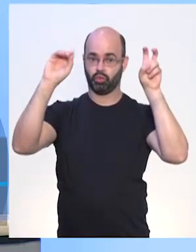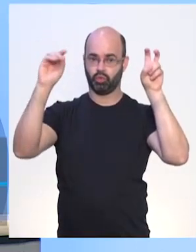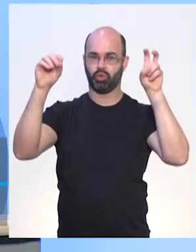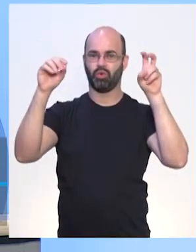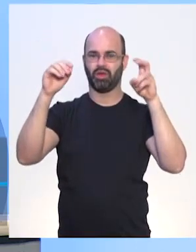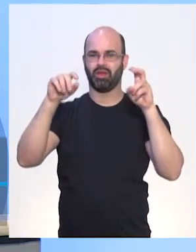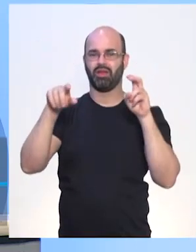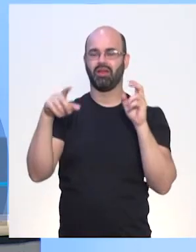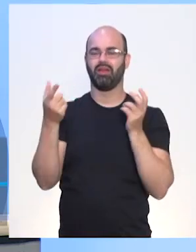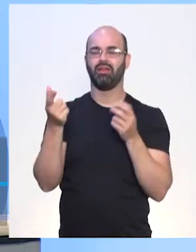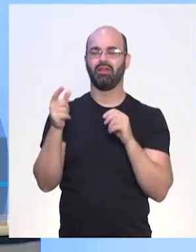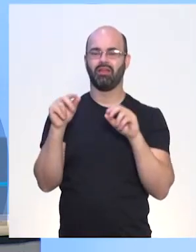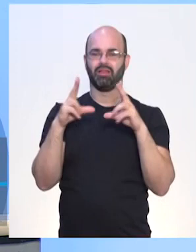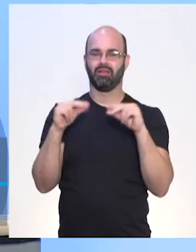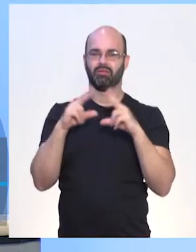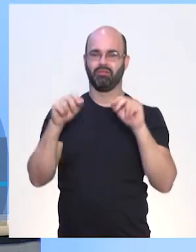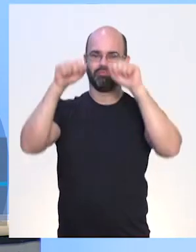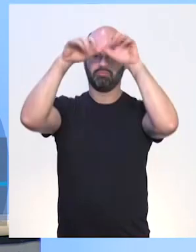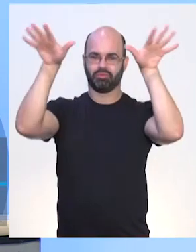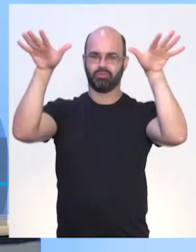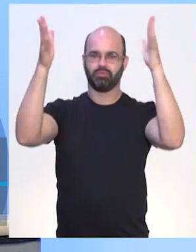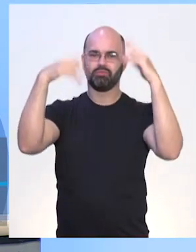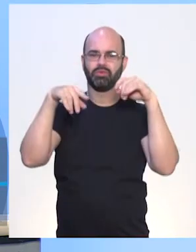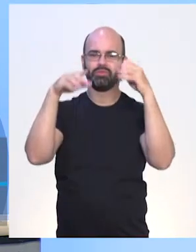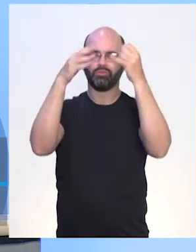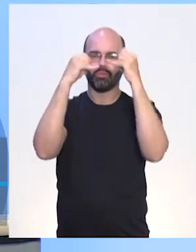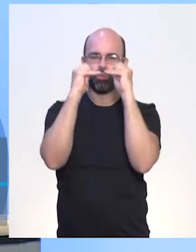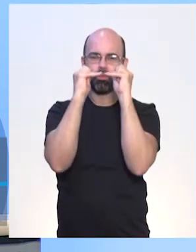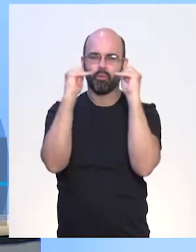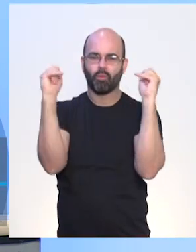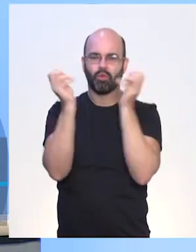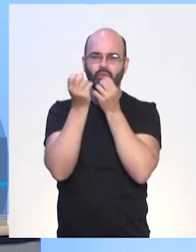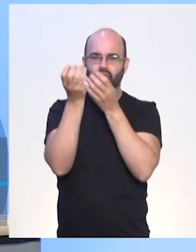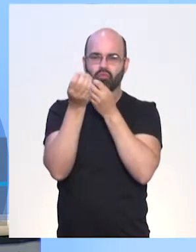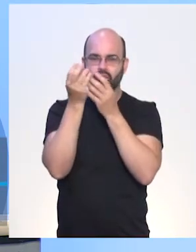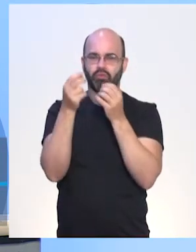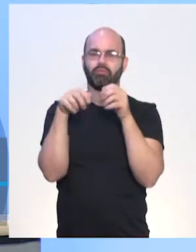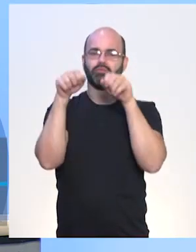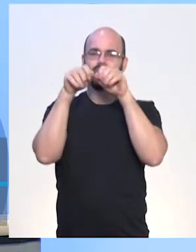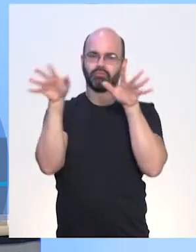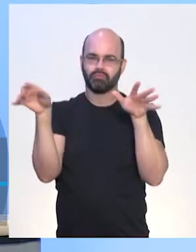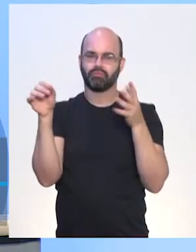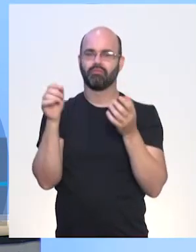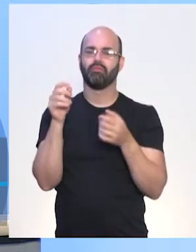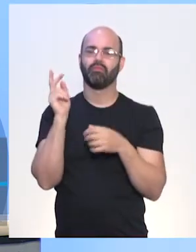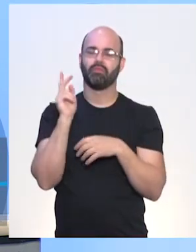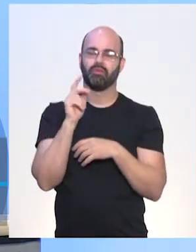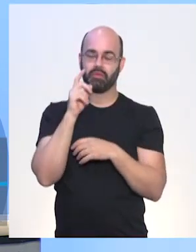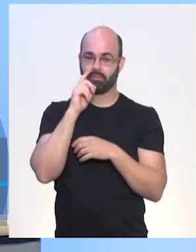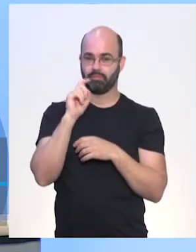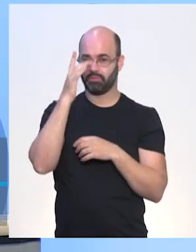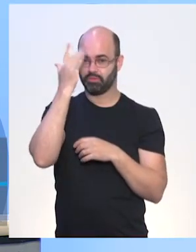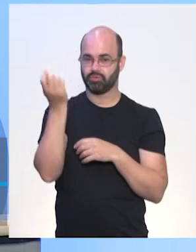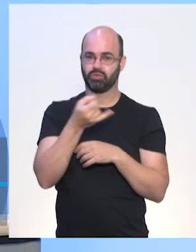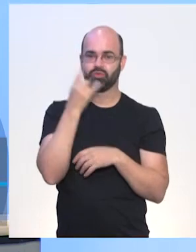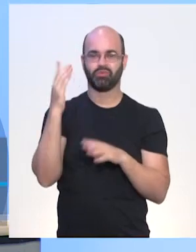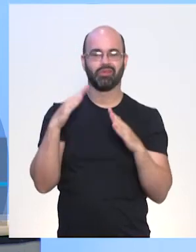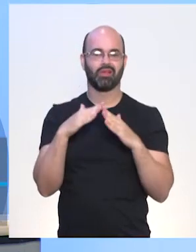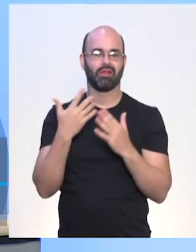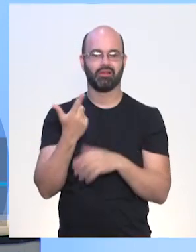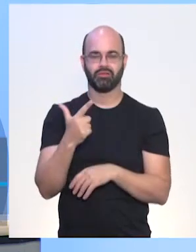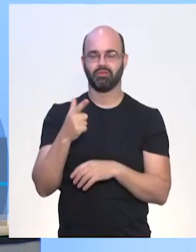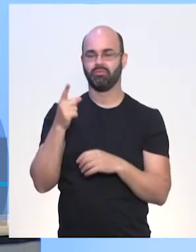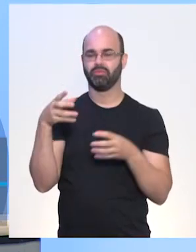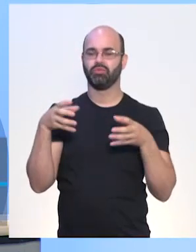Líbano e depois nós temos já uma linha fina e um subtítulo incidente deixou 300 mil desabrigados levou a